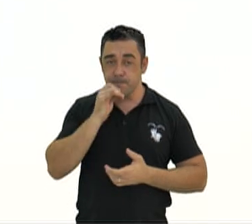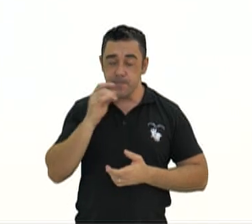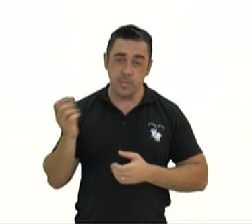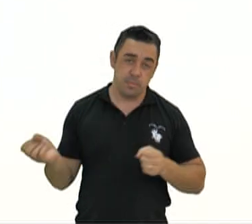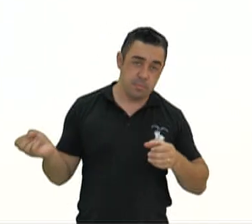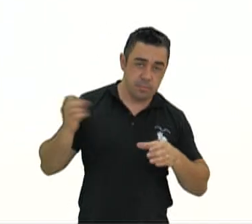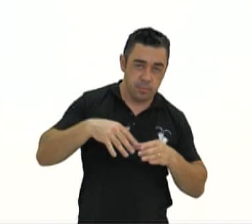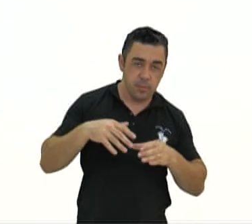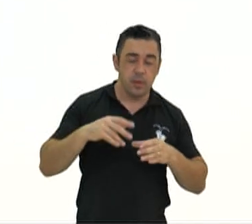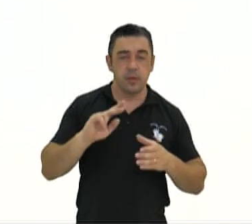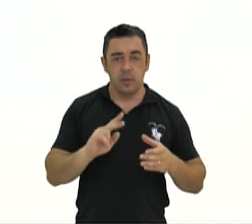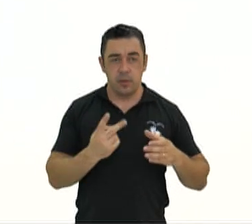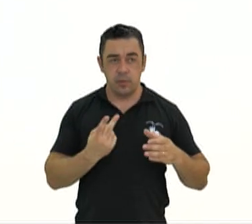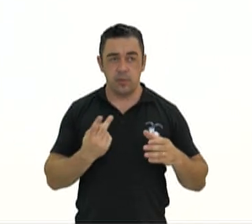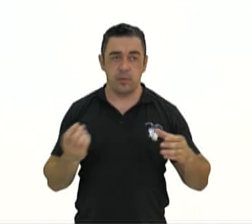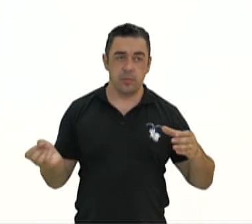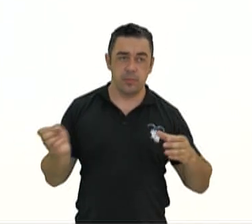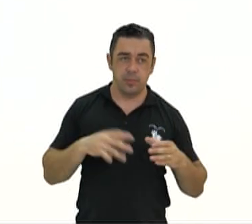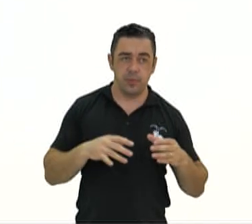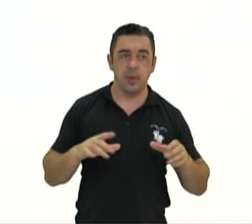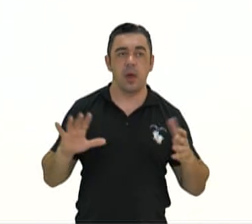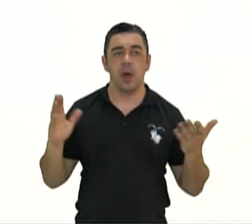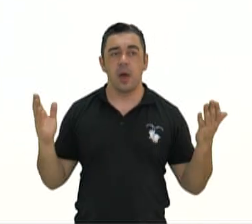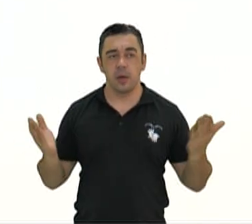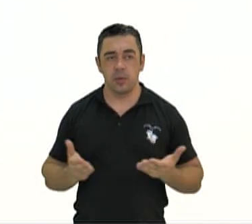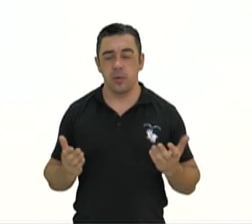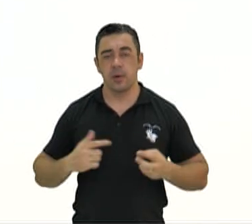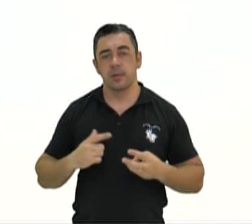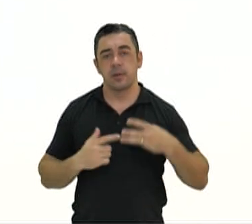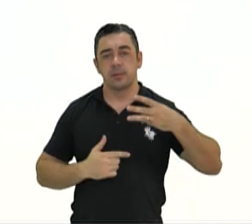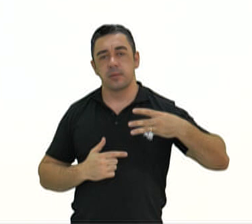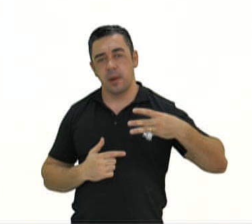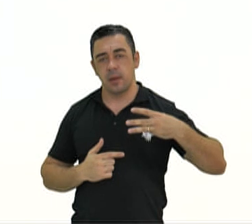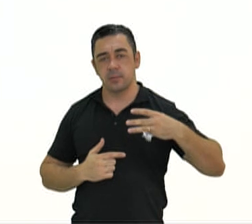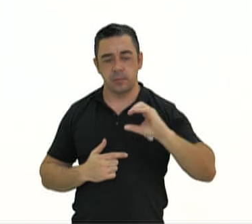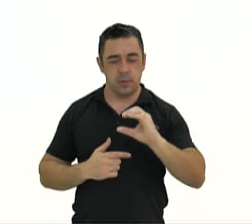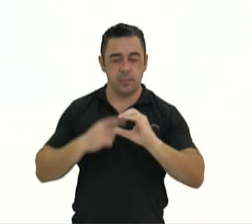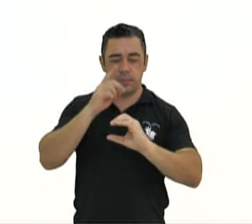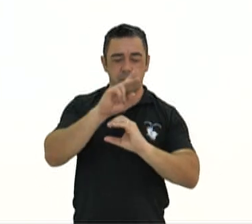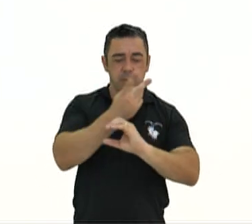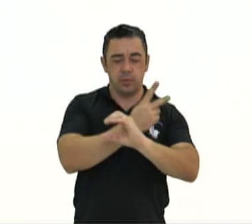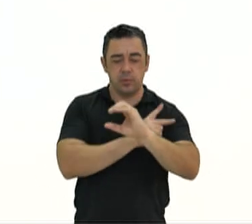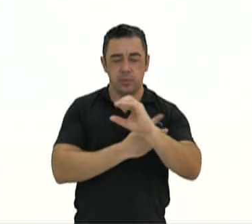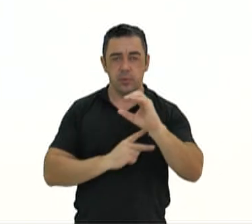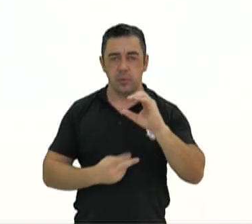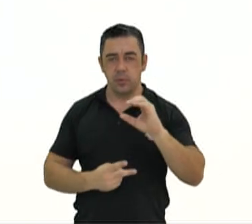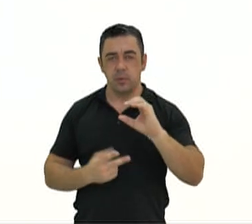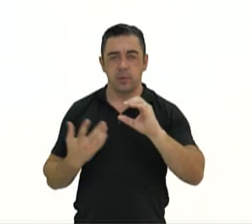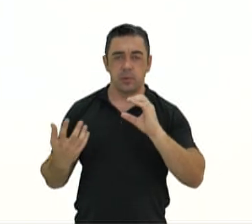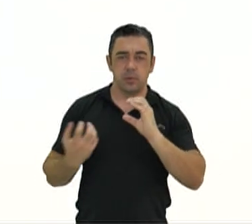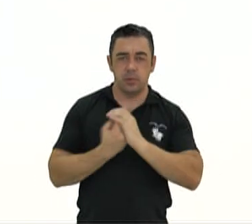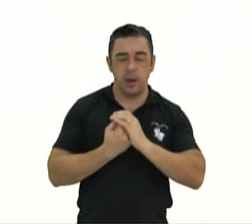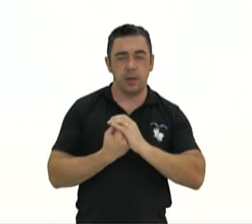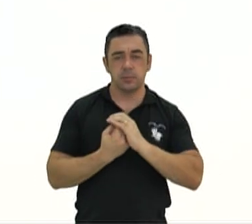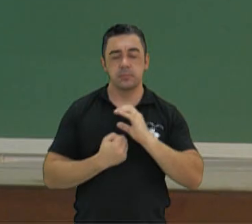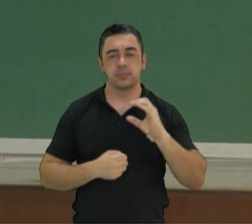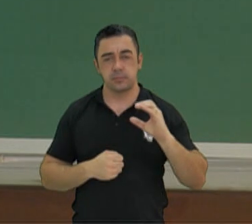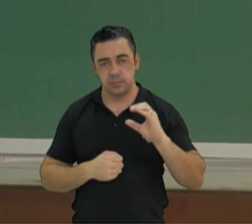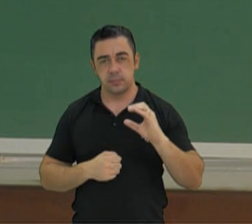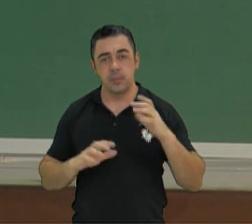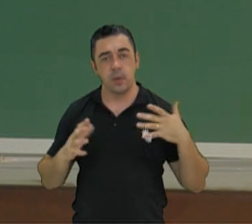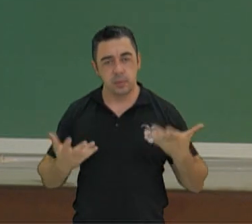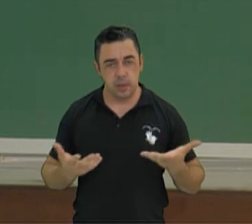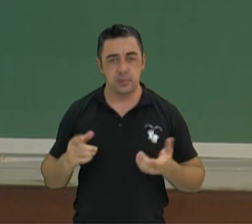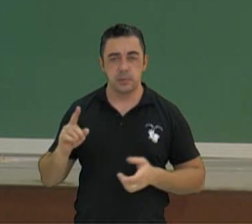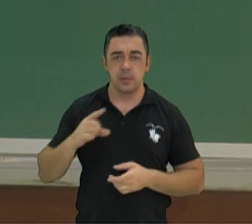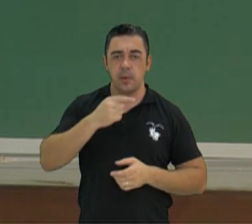é adicionado na molécula, o carbono passa a ter 3 hidrogênios e ele atrai os elétrons dos 3. Então,